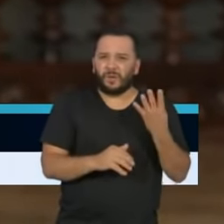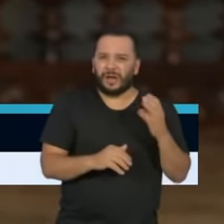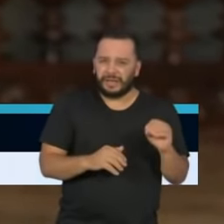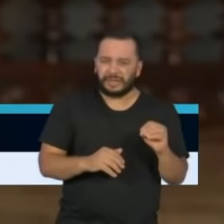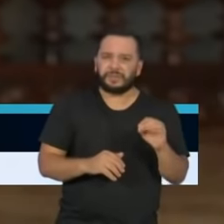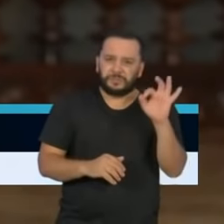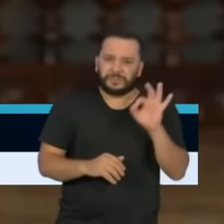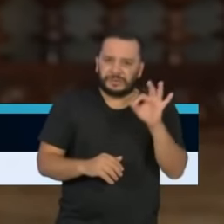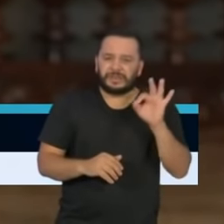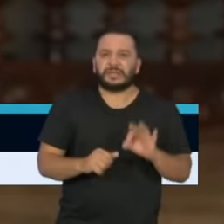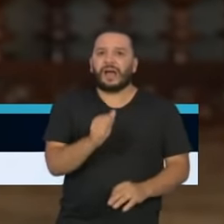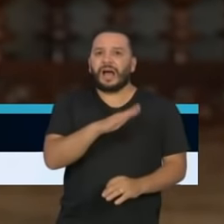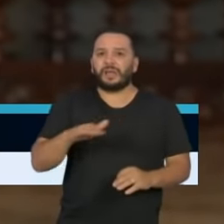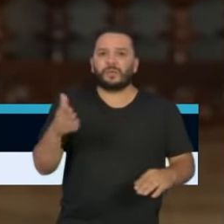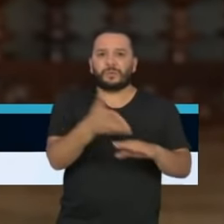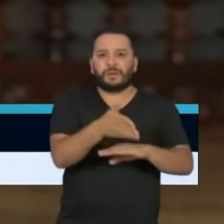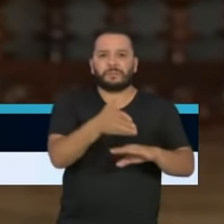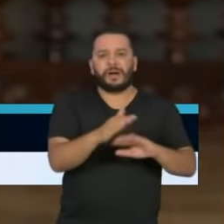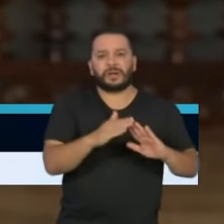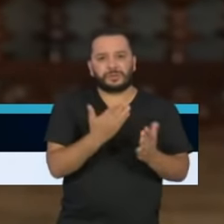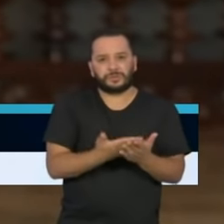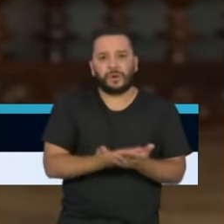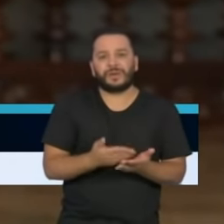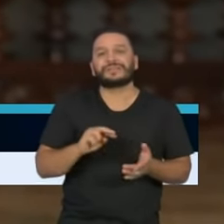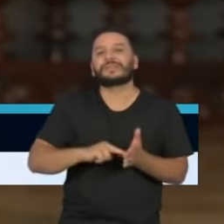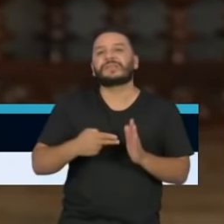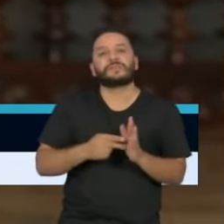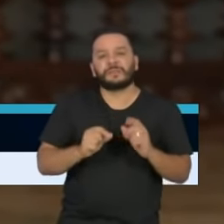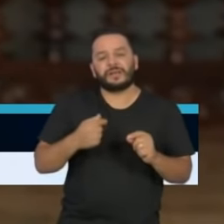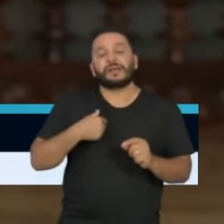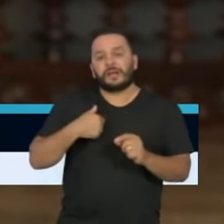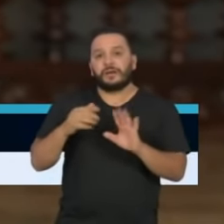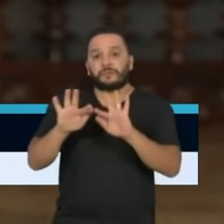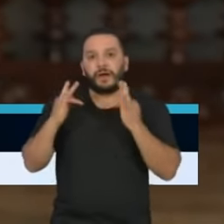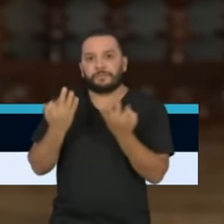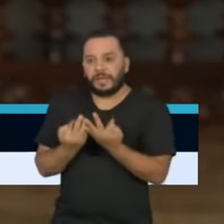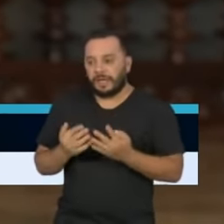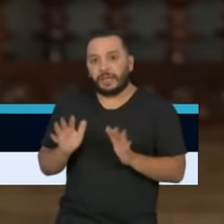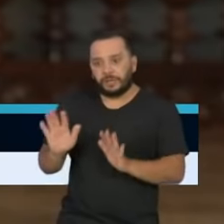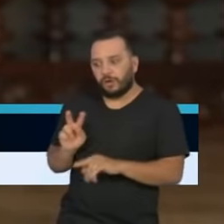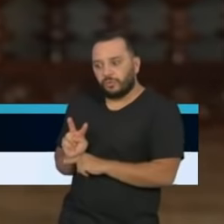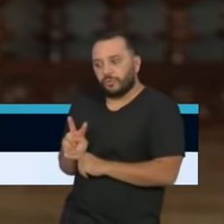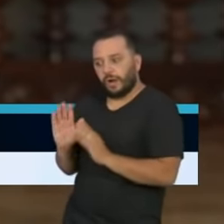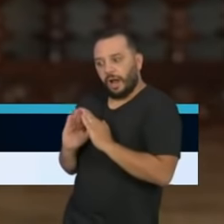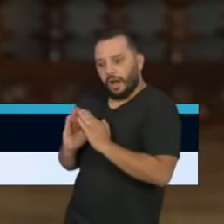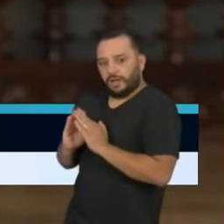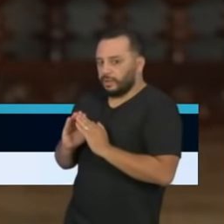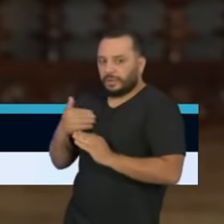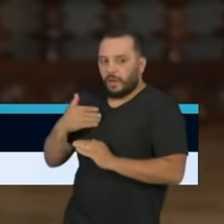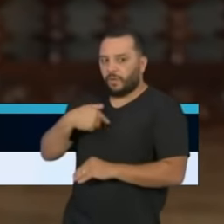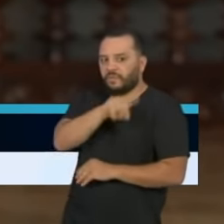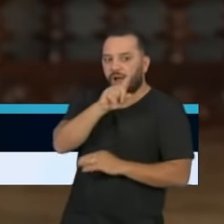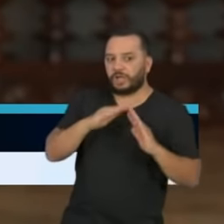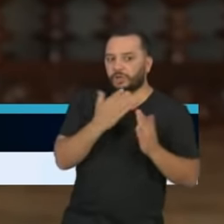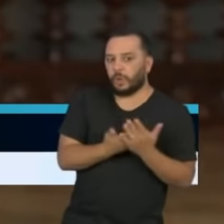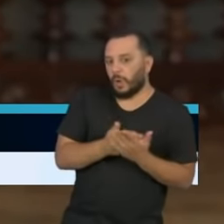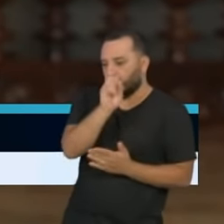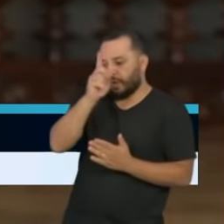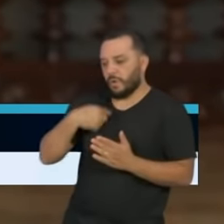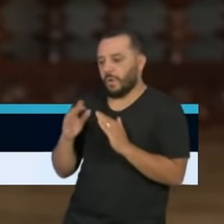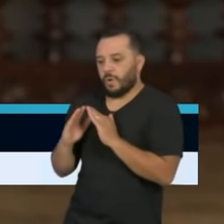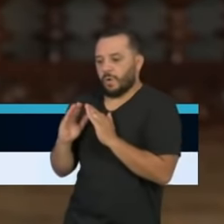escolas. Ou seja, as famílias estão entendendo, né, a gravidade da situação e já retiveram seus filhos